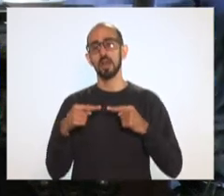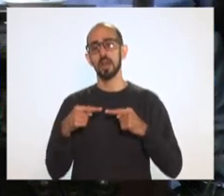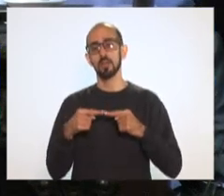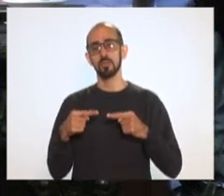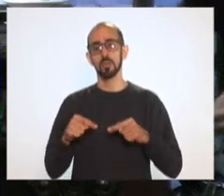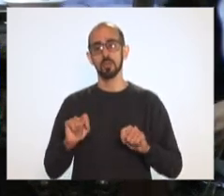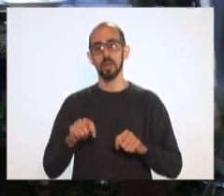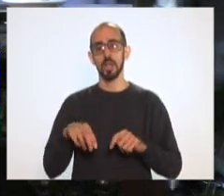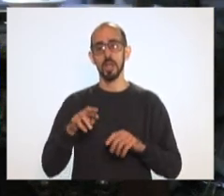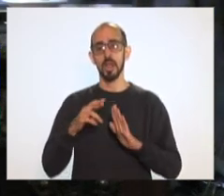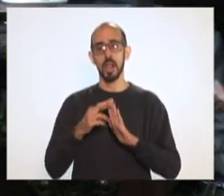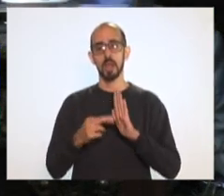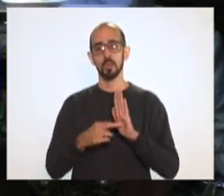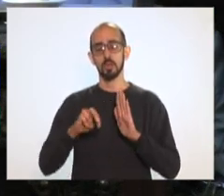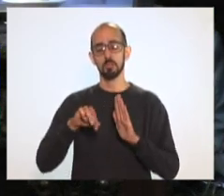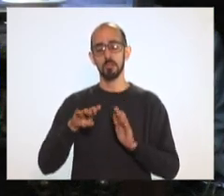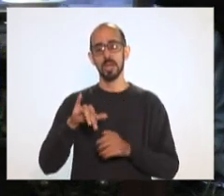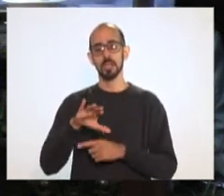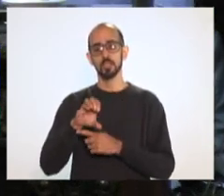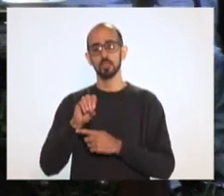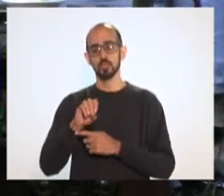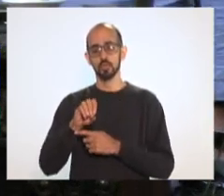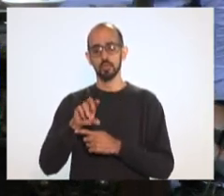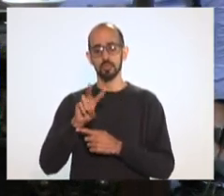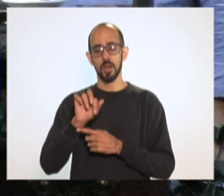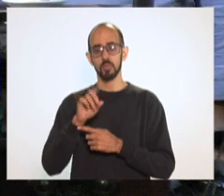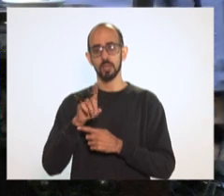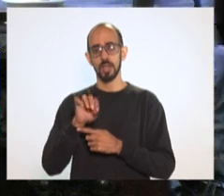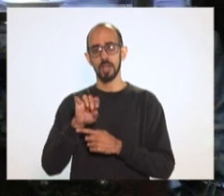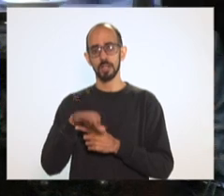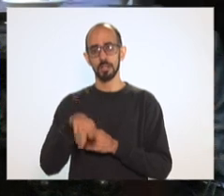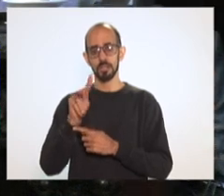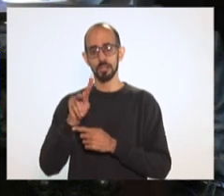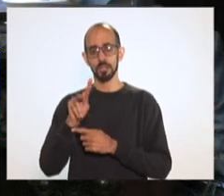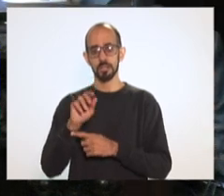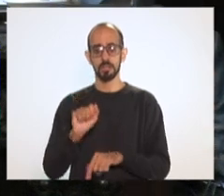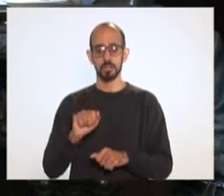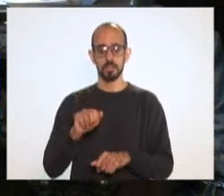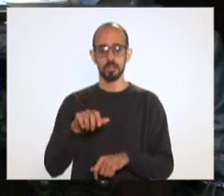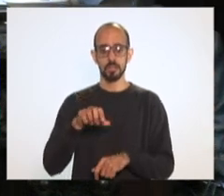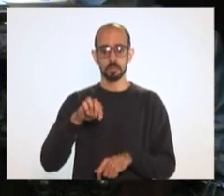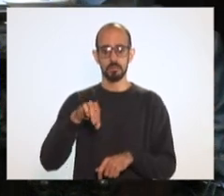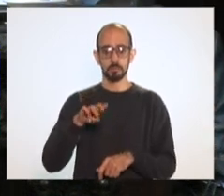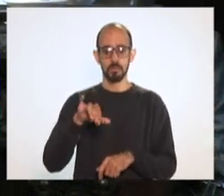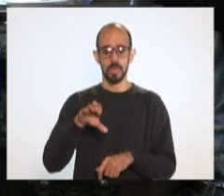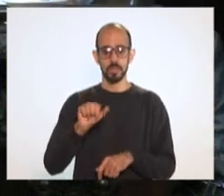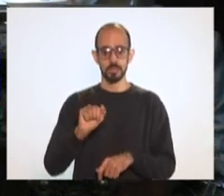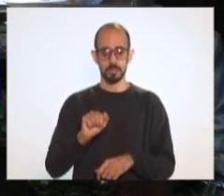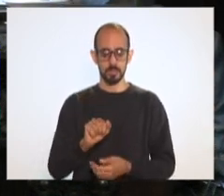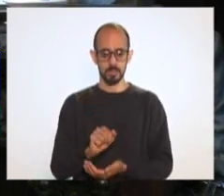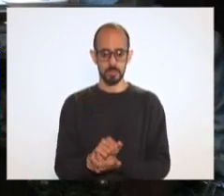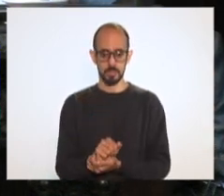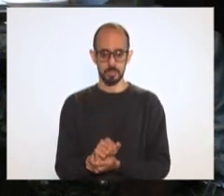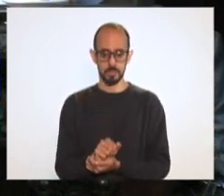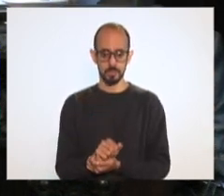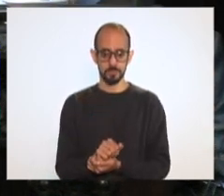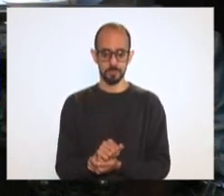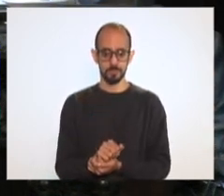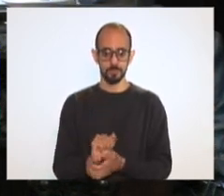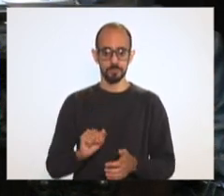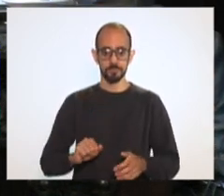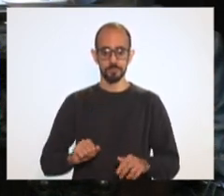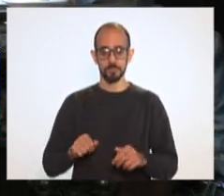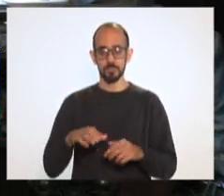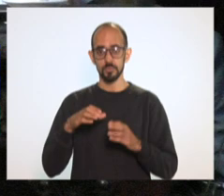Relatores, deputado Márcio Pacheco, Marta Rocha, Valdeque Carneiro, Luiz Paulo e Rodrigo Barcelá. Dependendo de pareceres das Comissões de